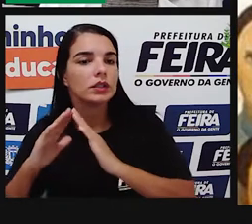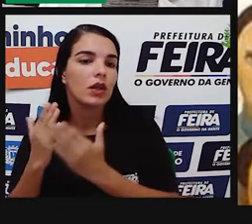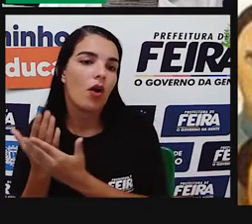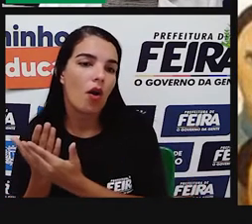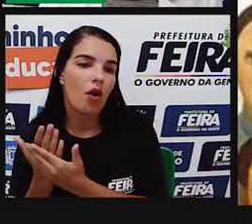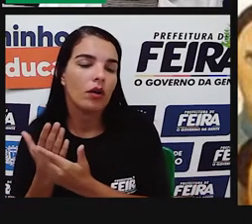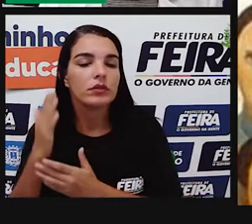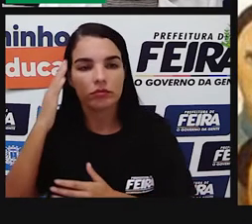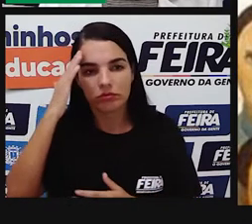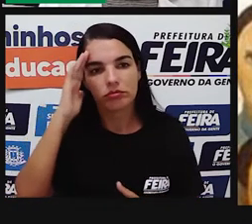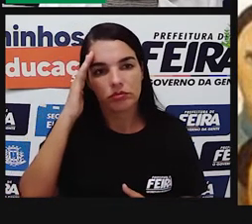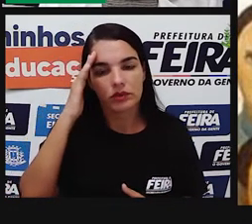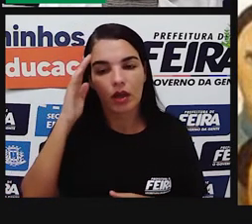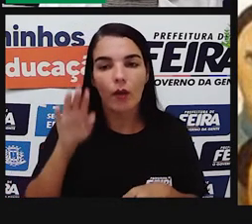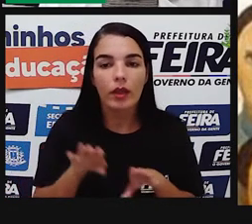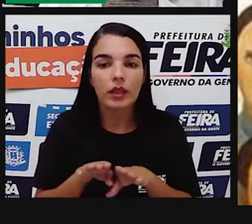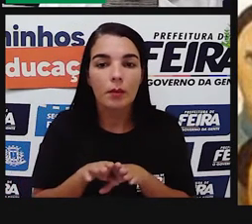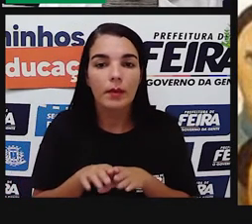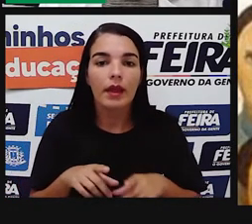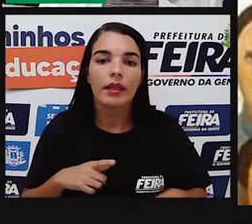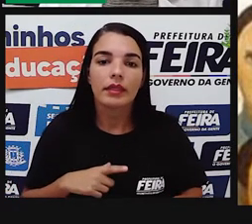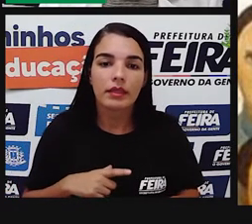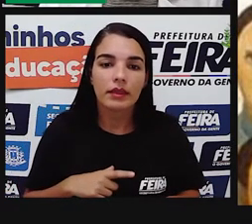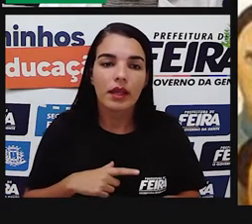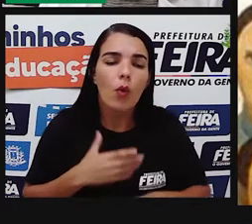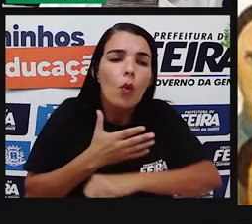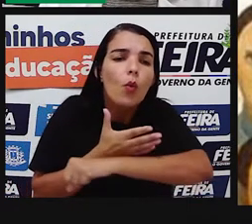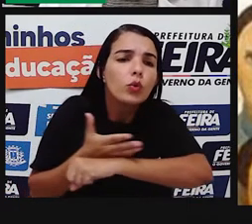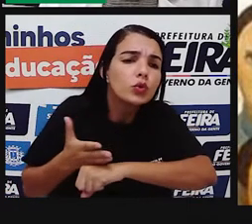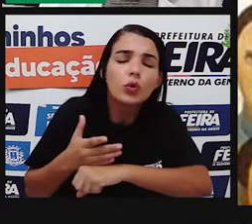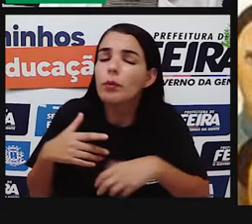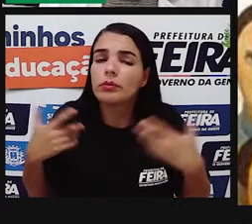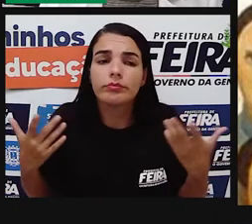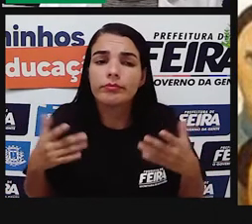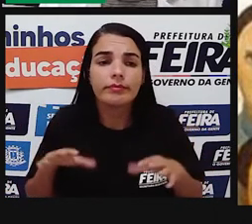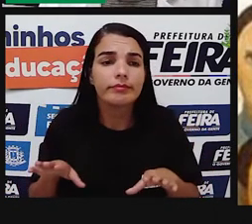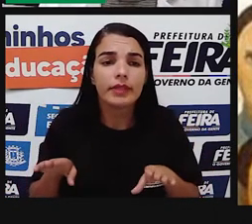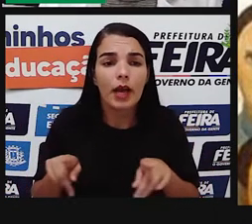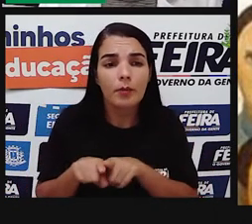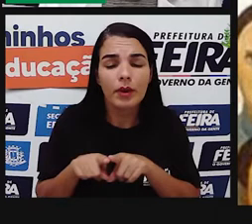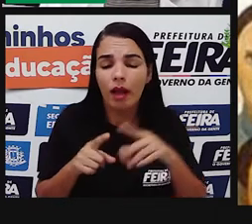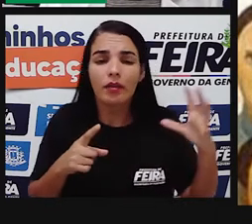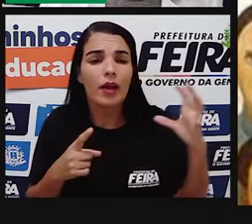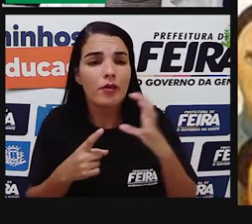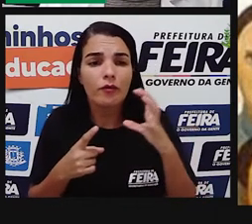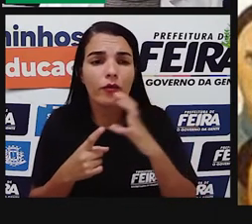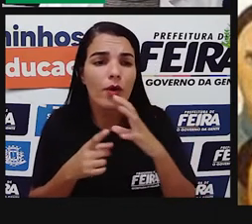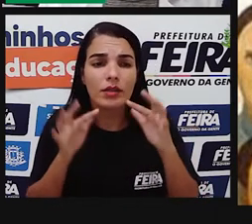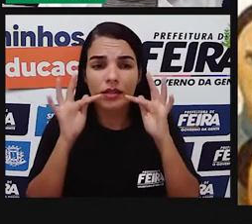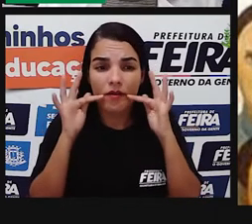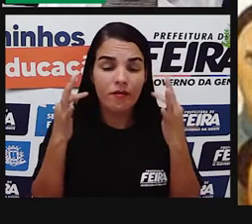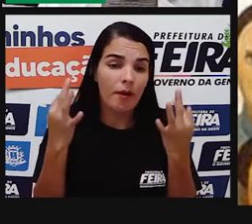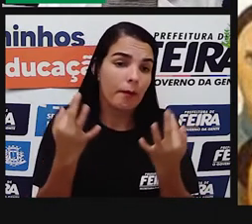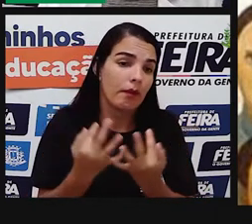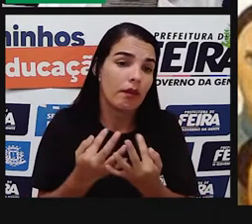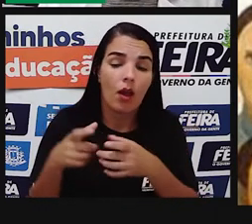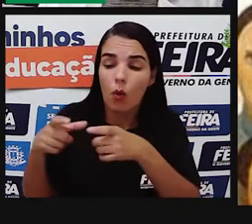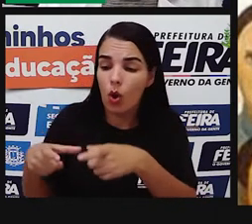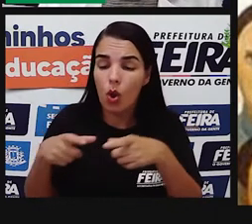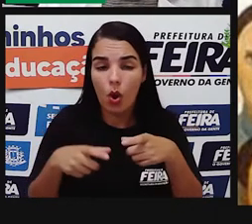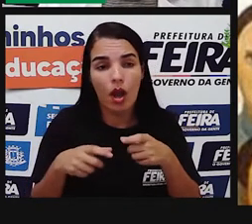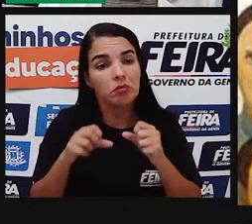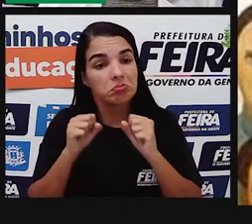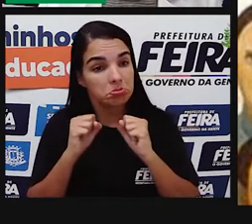a questão do próprio costume de falar, da influência da família, tudo isso